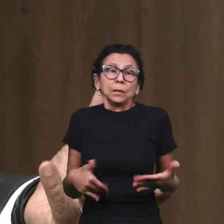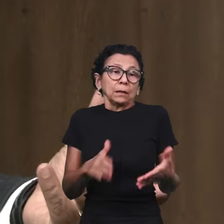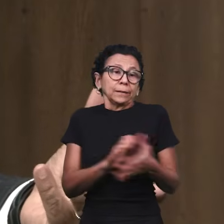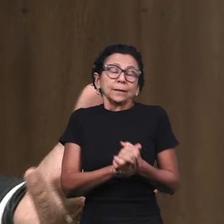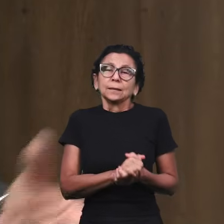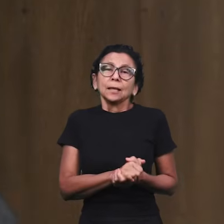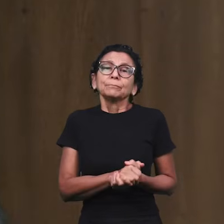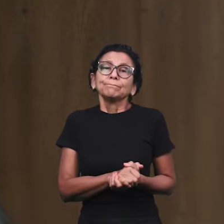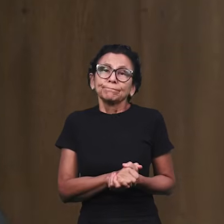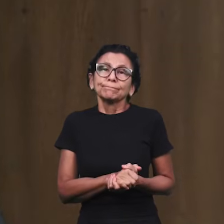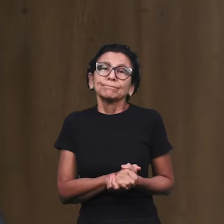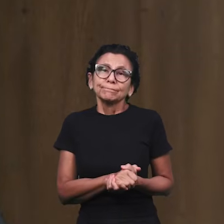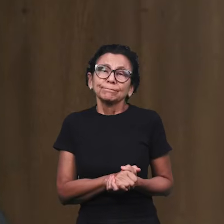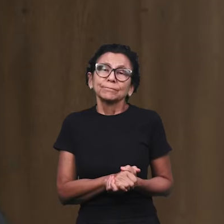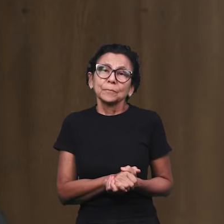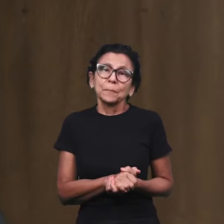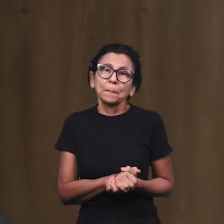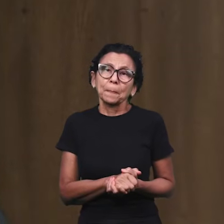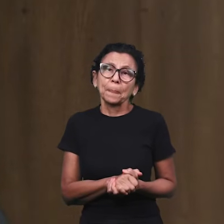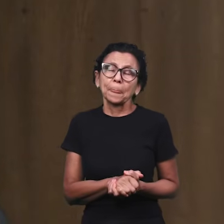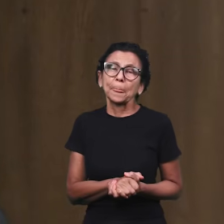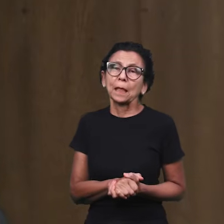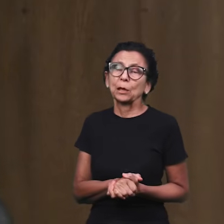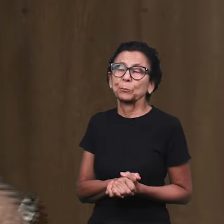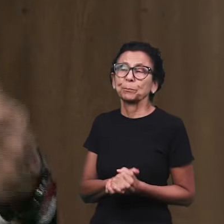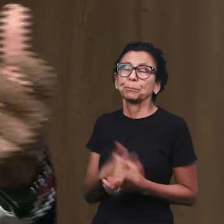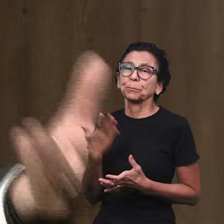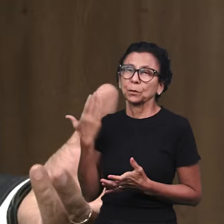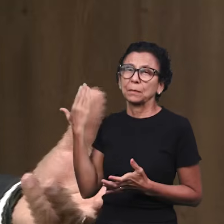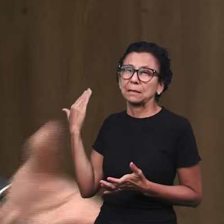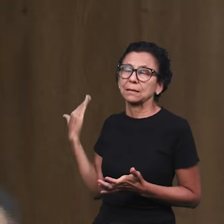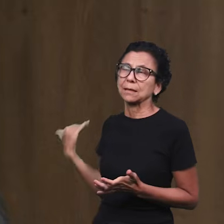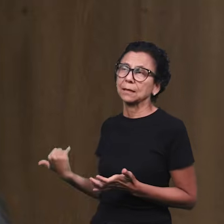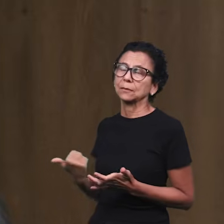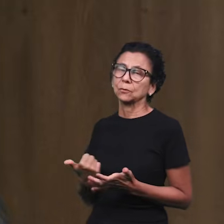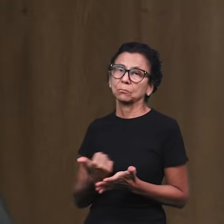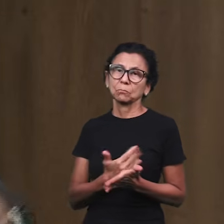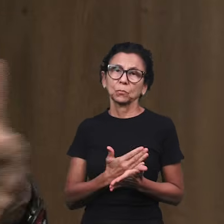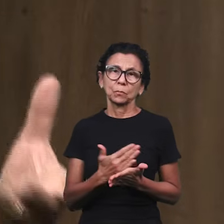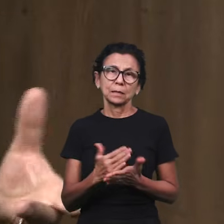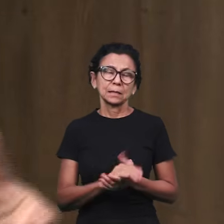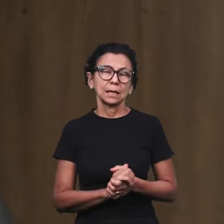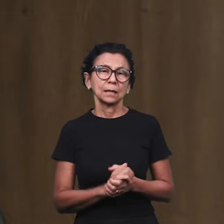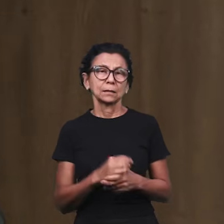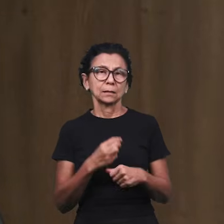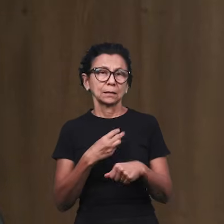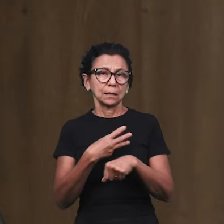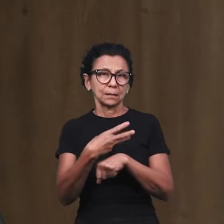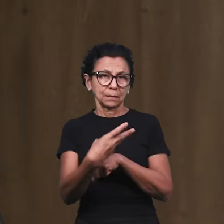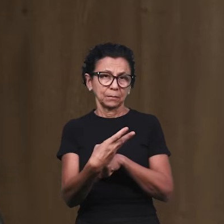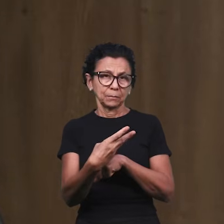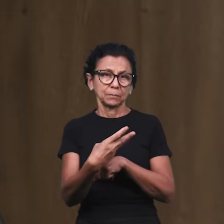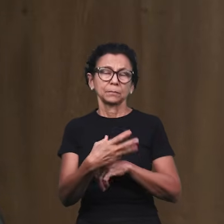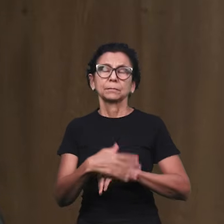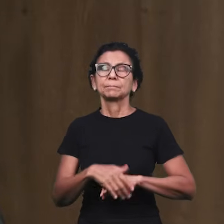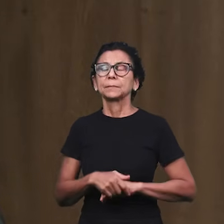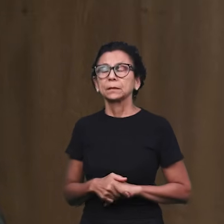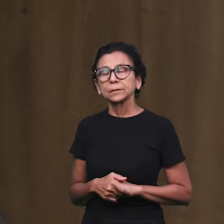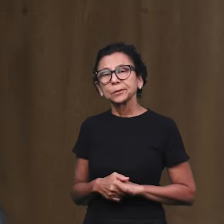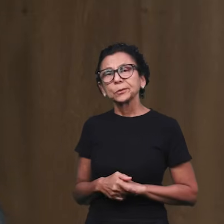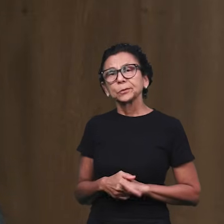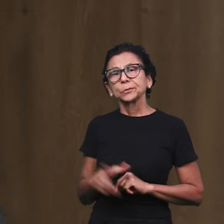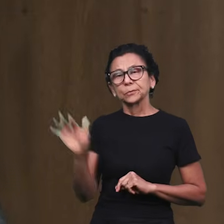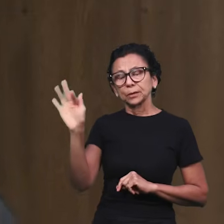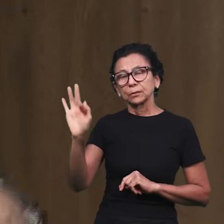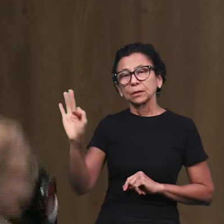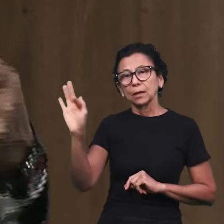casar, né? E na época eu estava começando, eu estava no 3º período ainda,